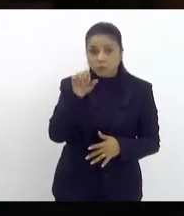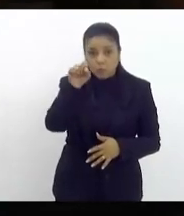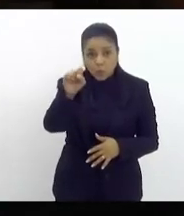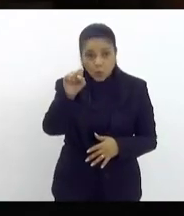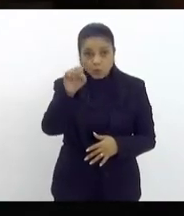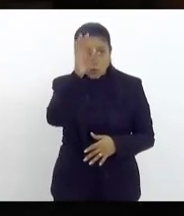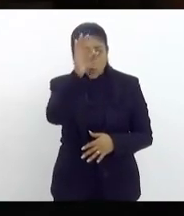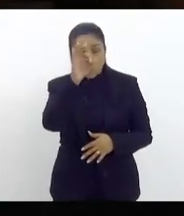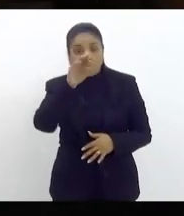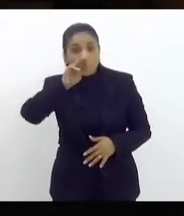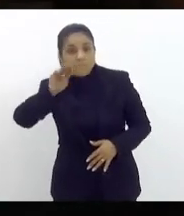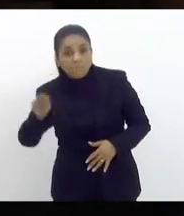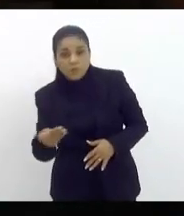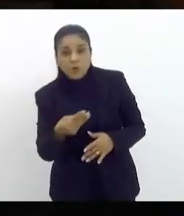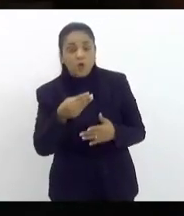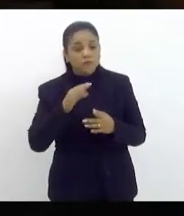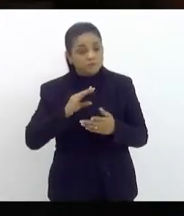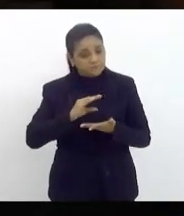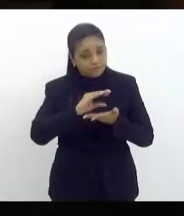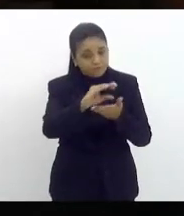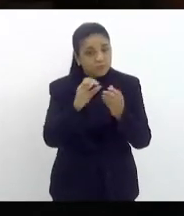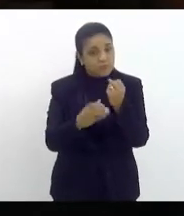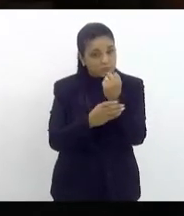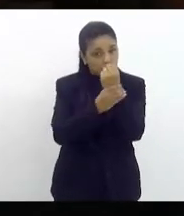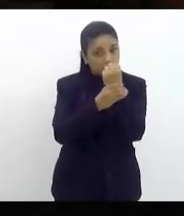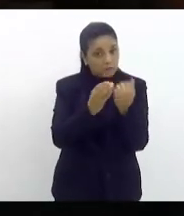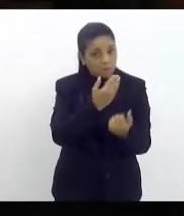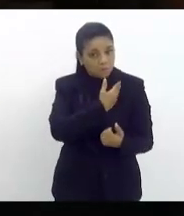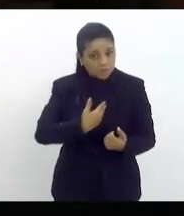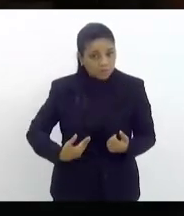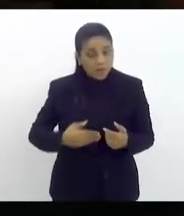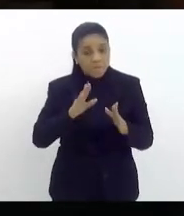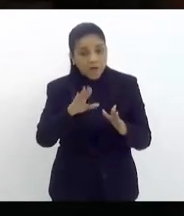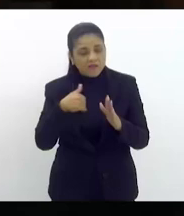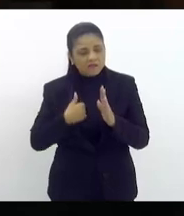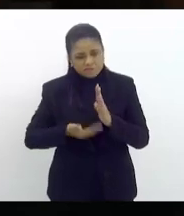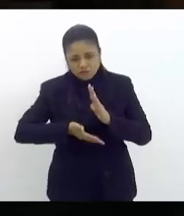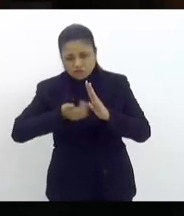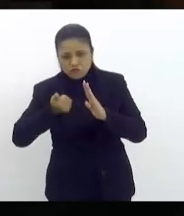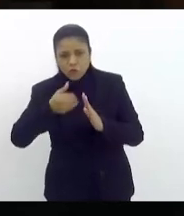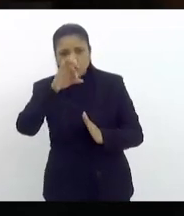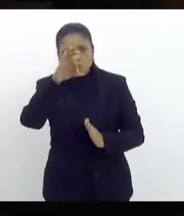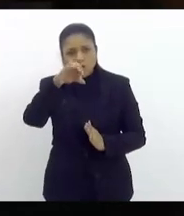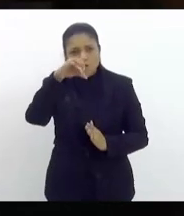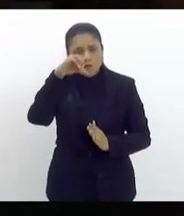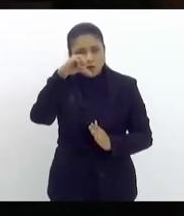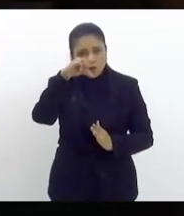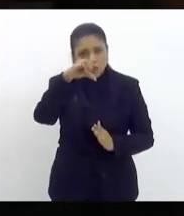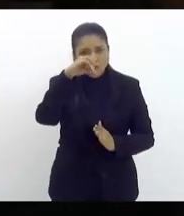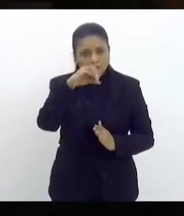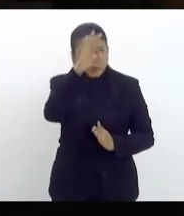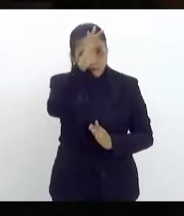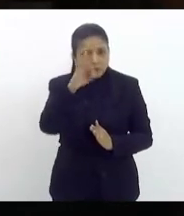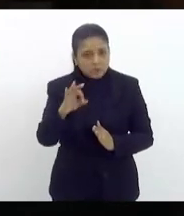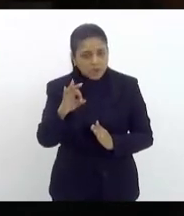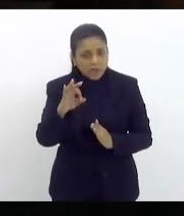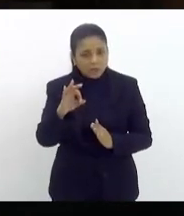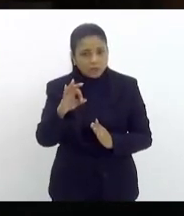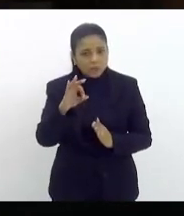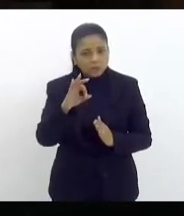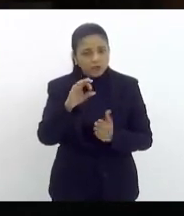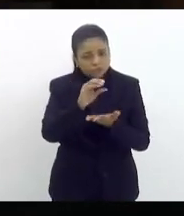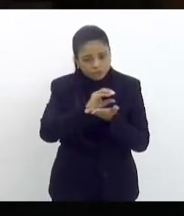orçamento na segurança pública, mas a gente viu retirada cerca de 90% do orçamento destinado